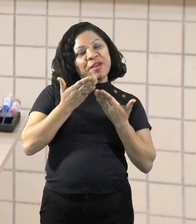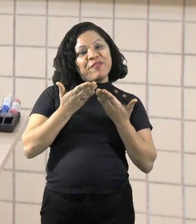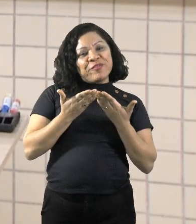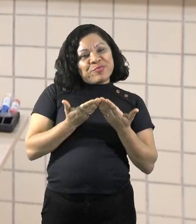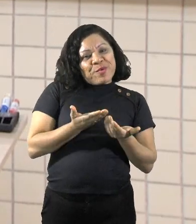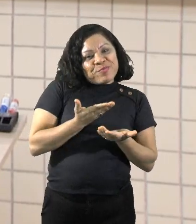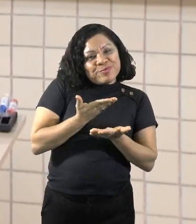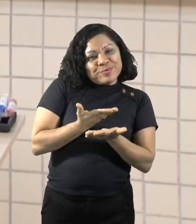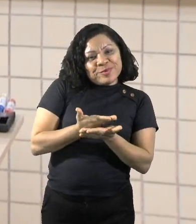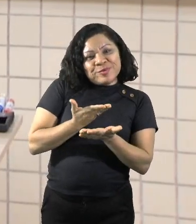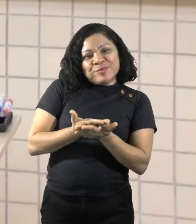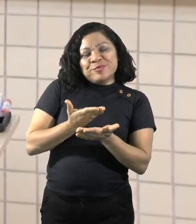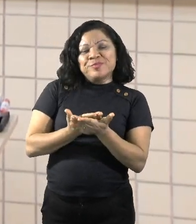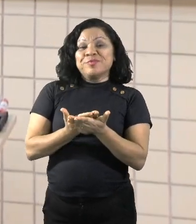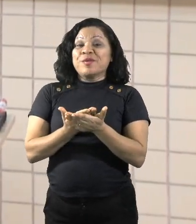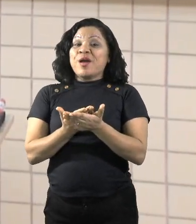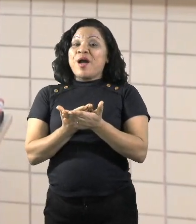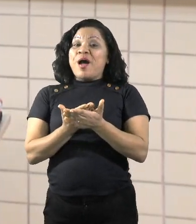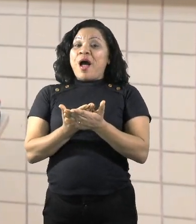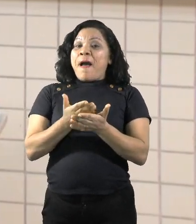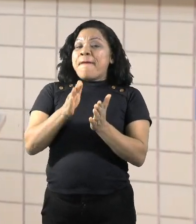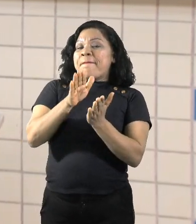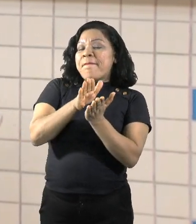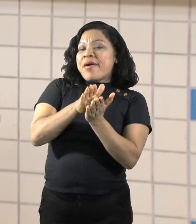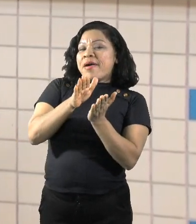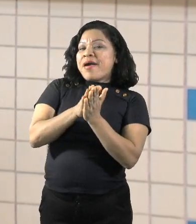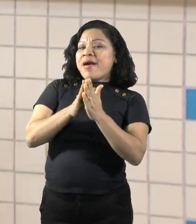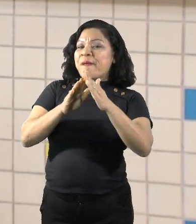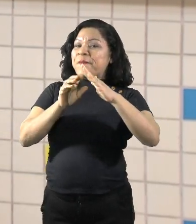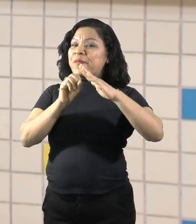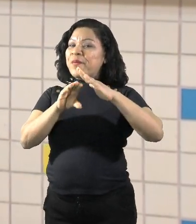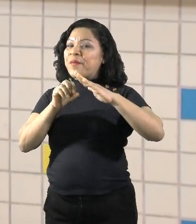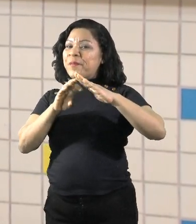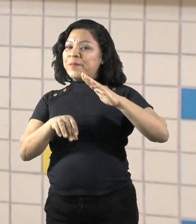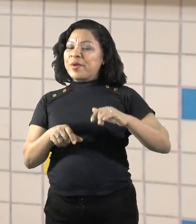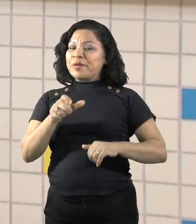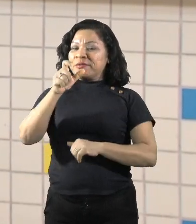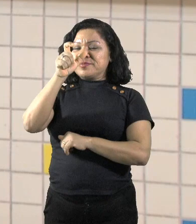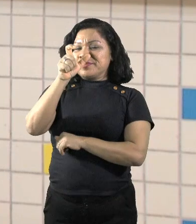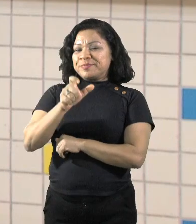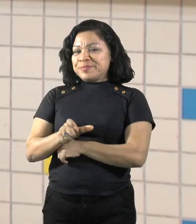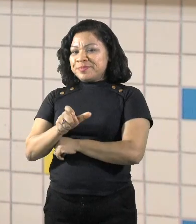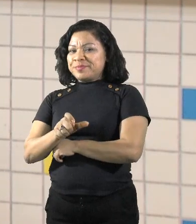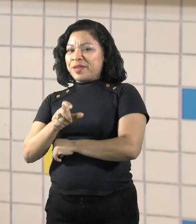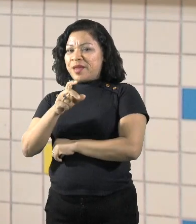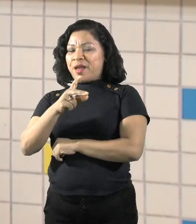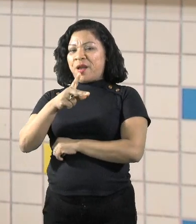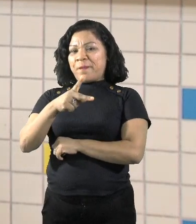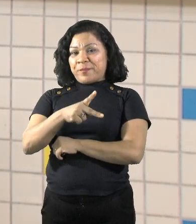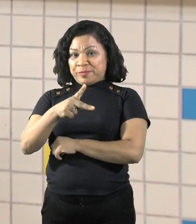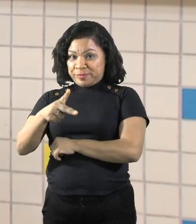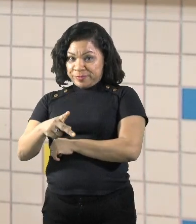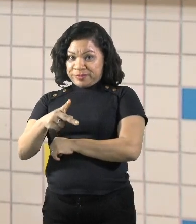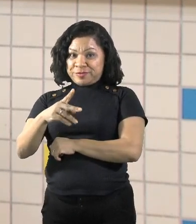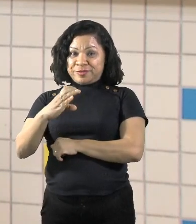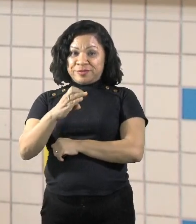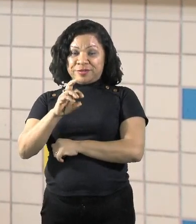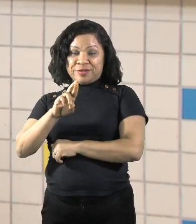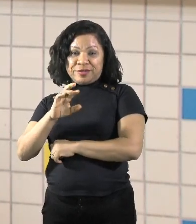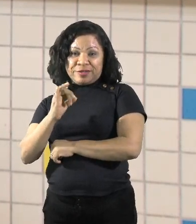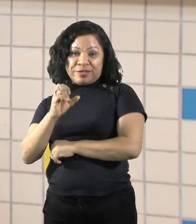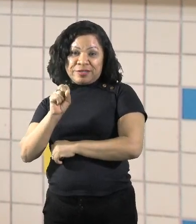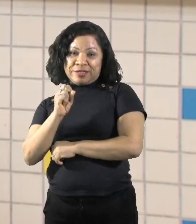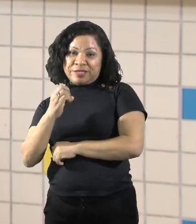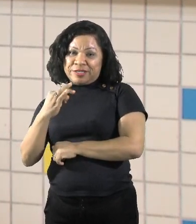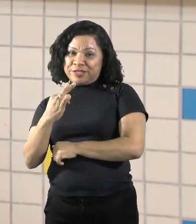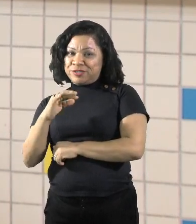estudos Palmas Homeschool. Sou a professora Cristina Rodrigues, da Rede Municipal do Ensino de Palmas e professora